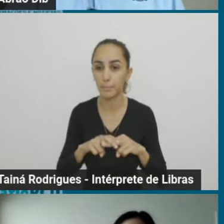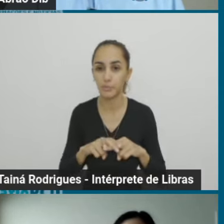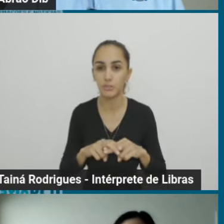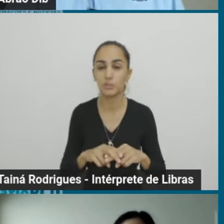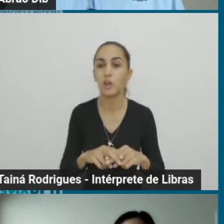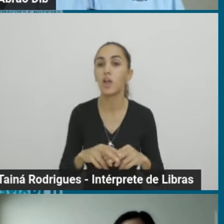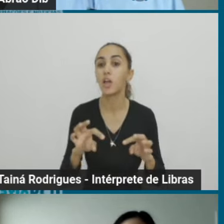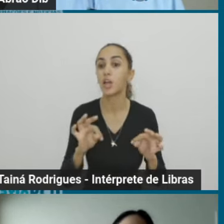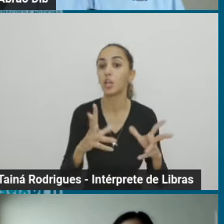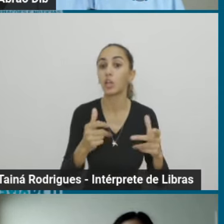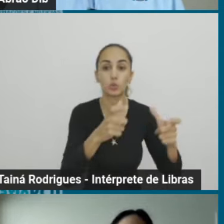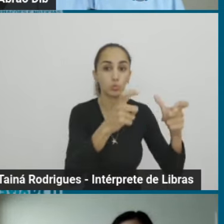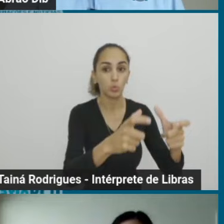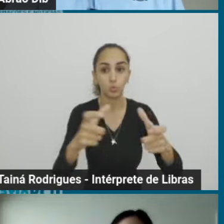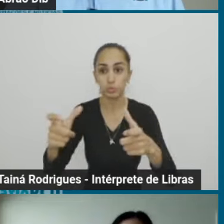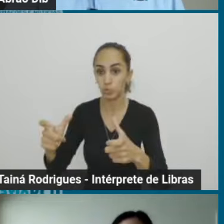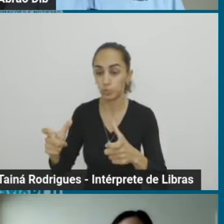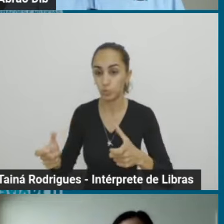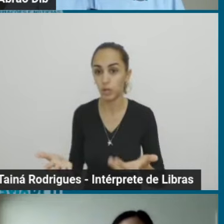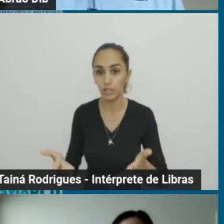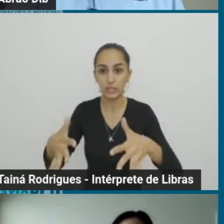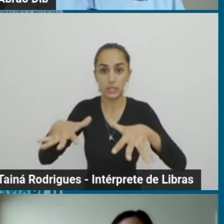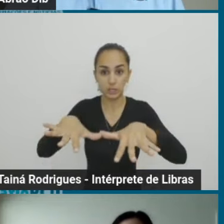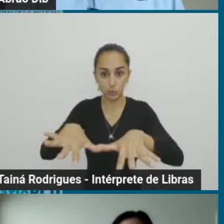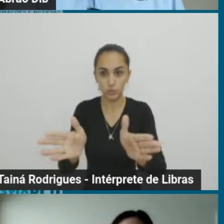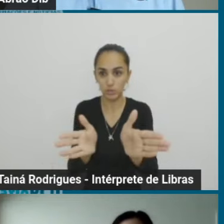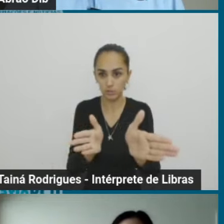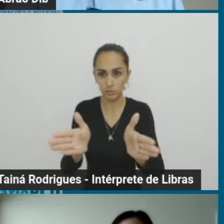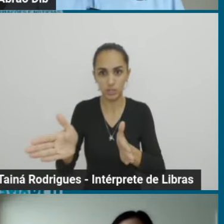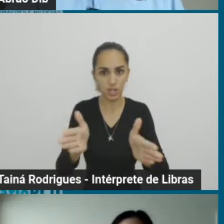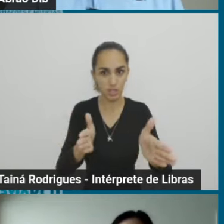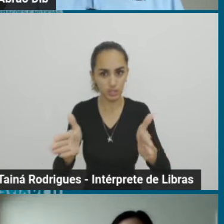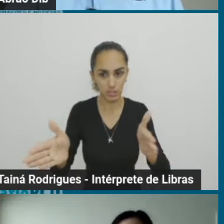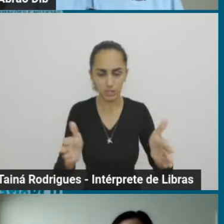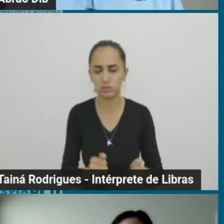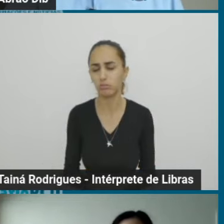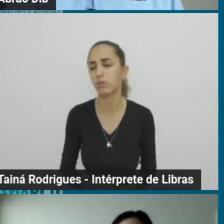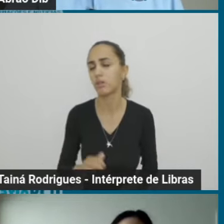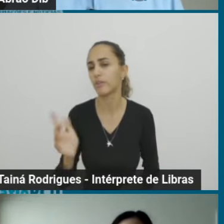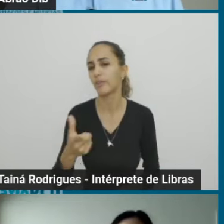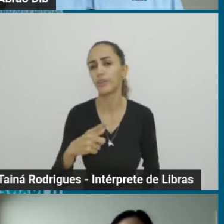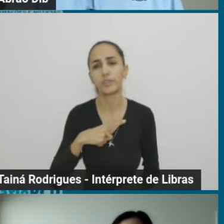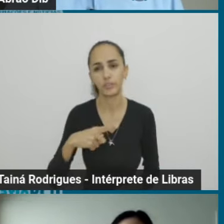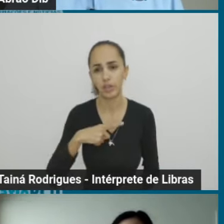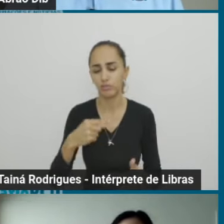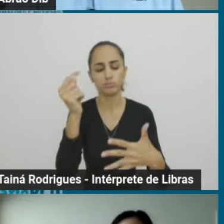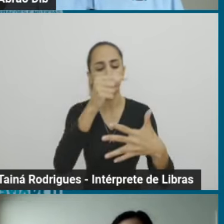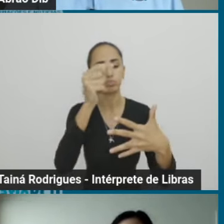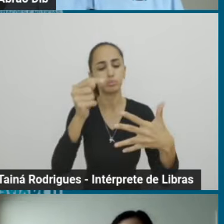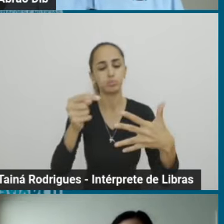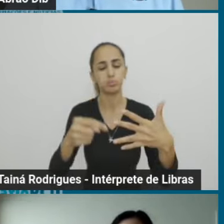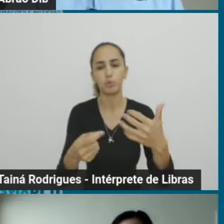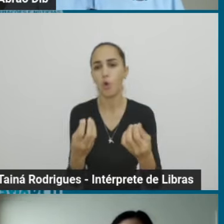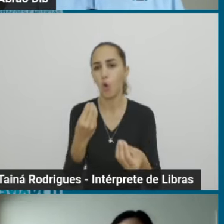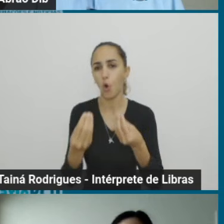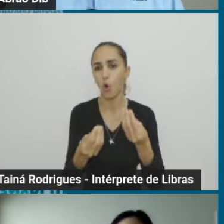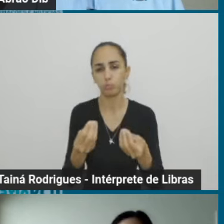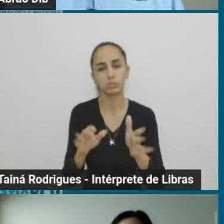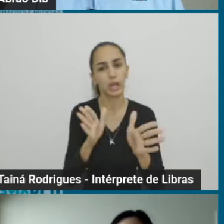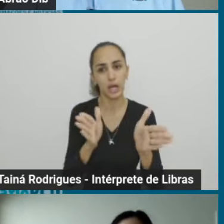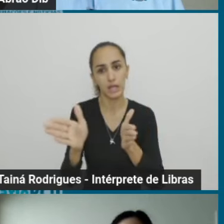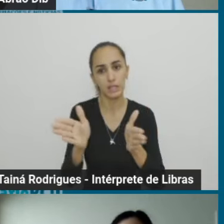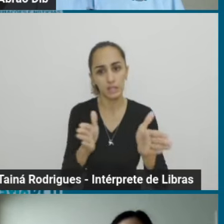mais inclusivas e acessíveis. As sessões já trazem ali todas as condições de acessibilidade,